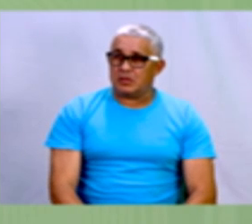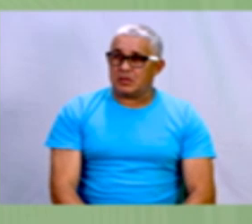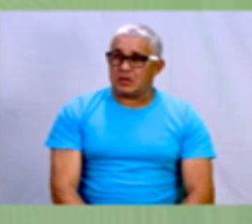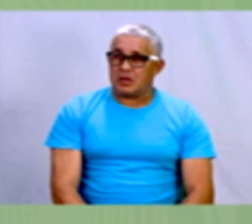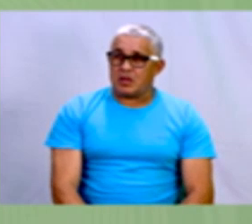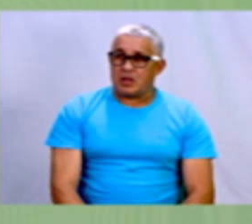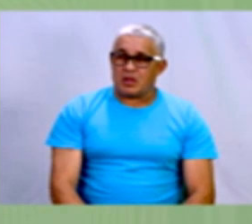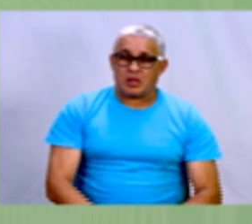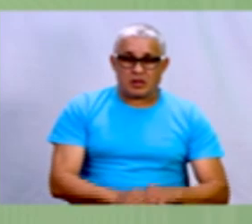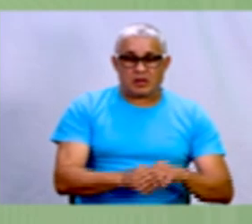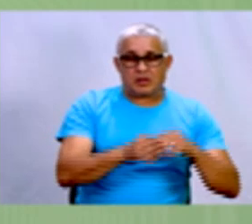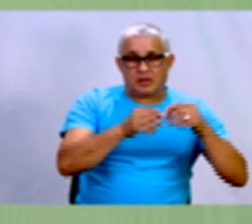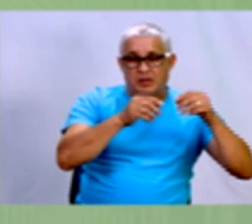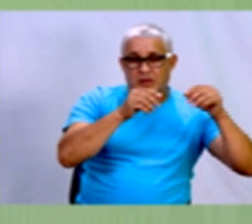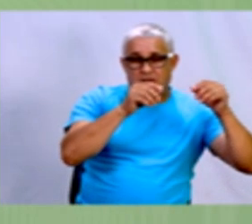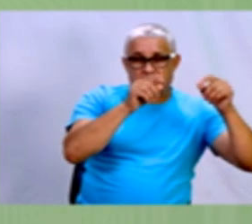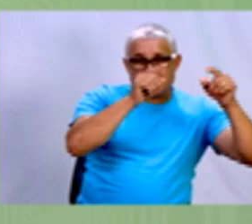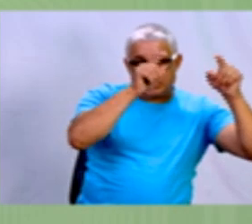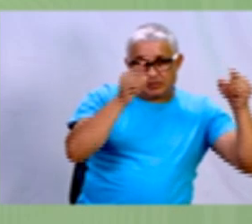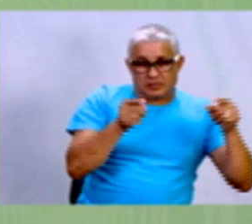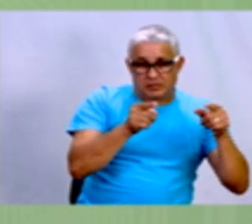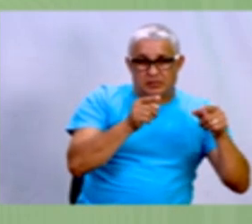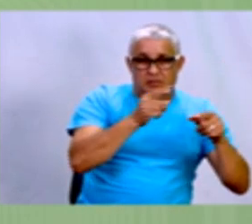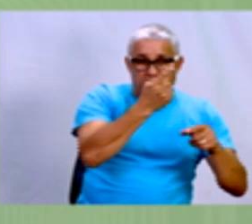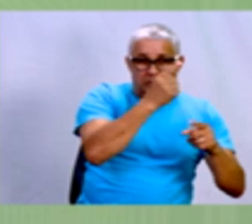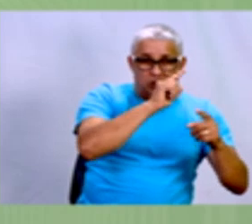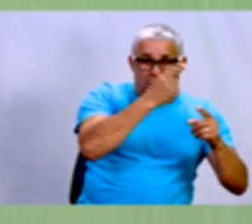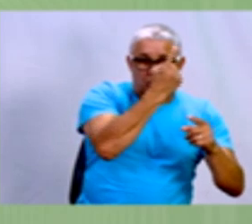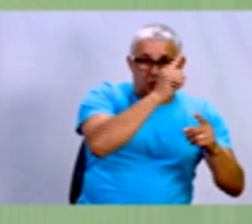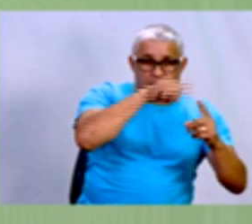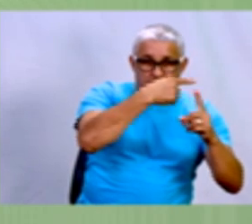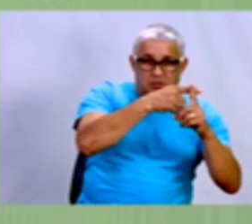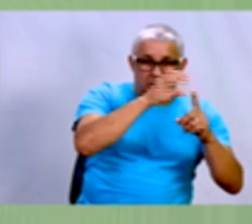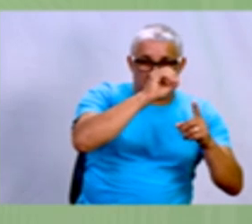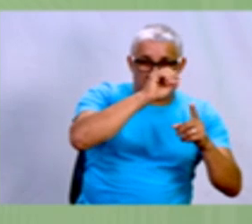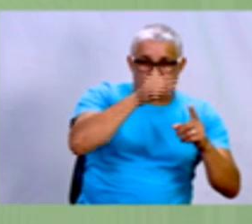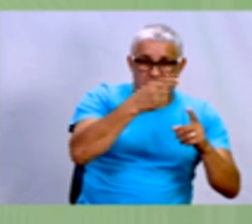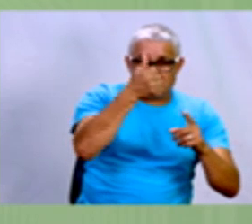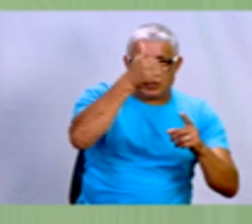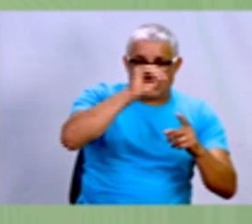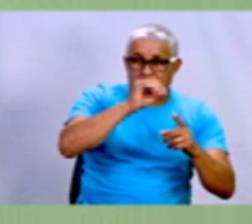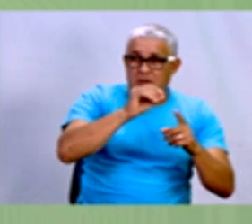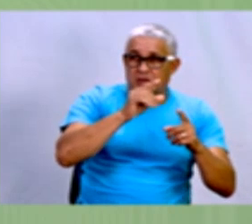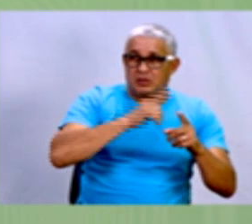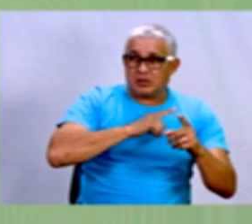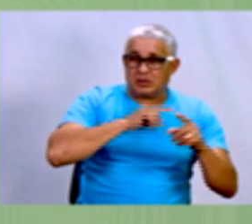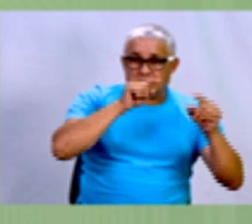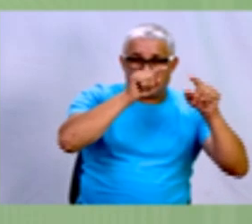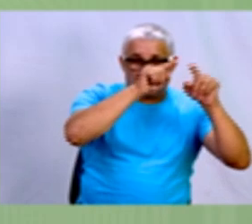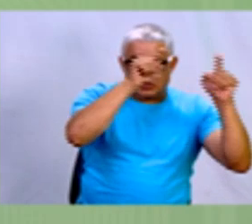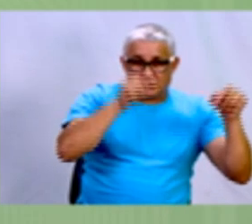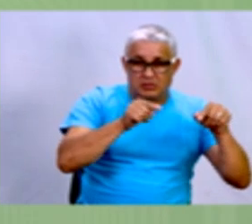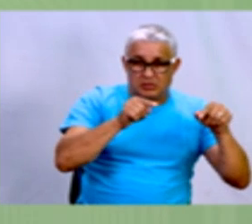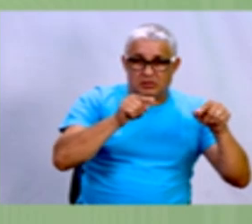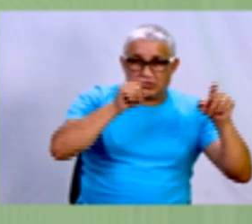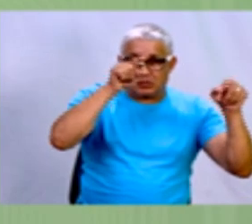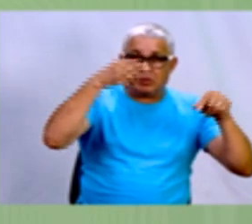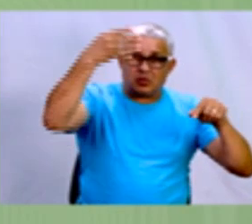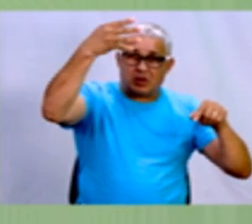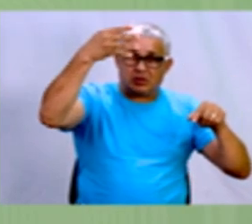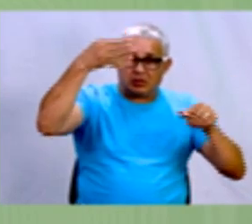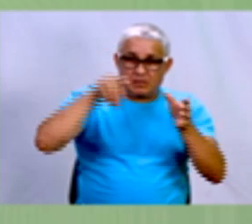Ok, quando a gente faz aqui ó, essa conta 1 mais 0,10, a gente tem 1,10 elevado a 4 menos